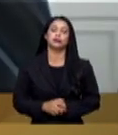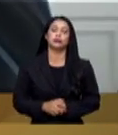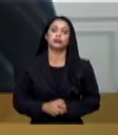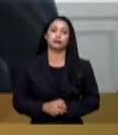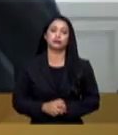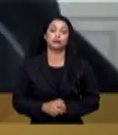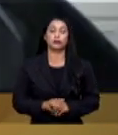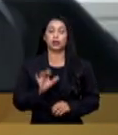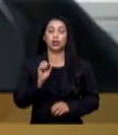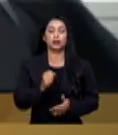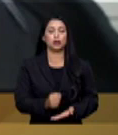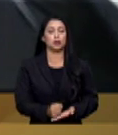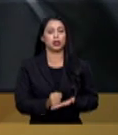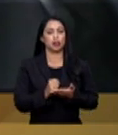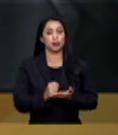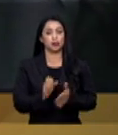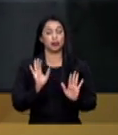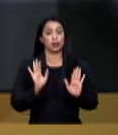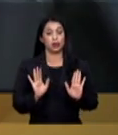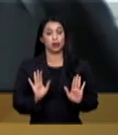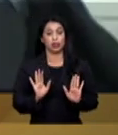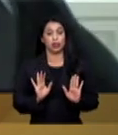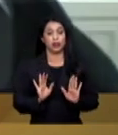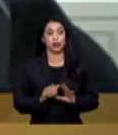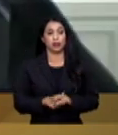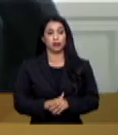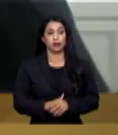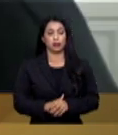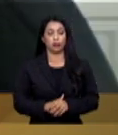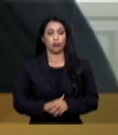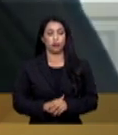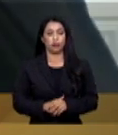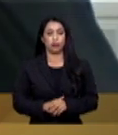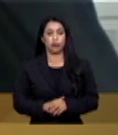Só para contribuir, na verdade, não são